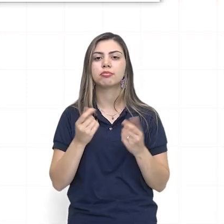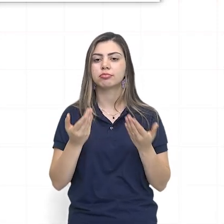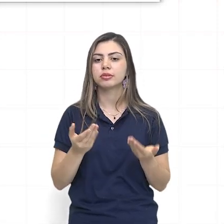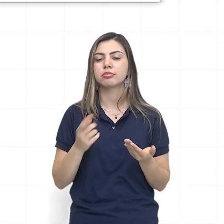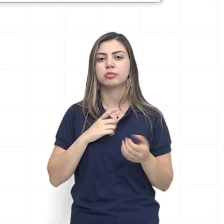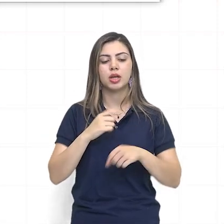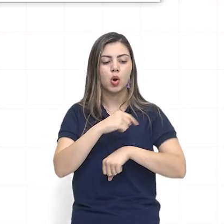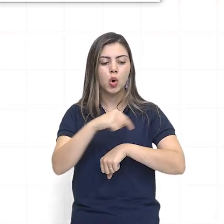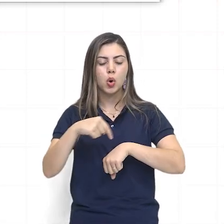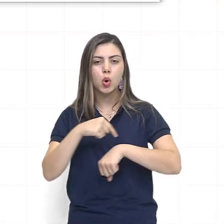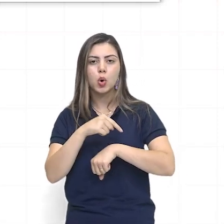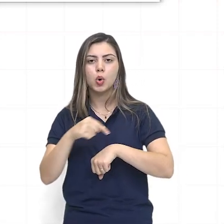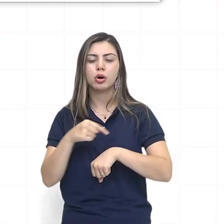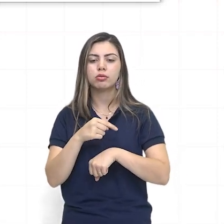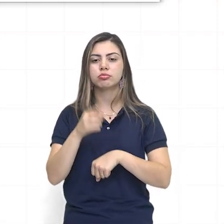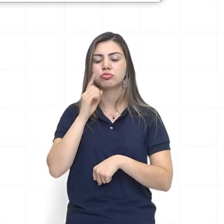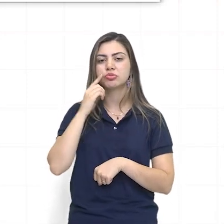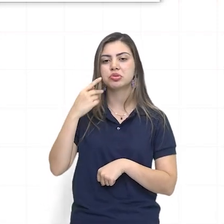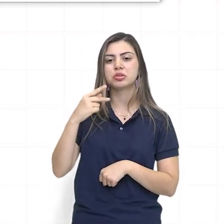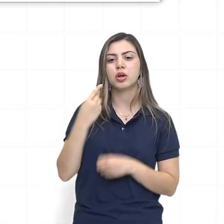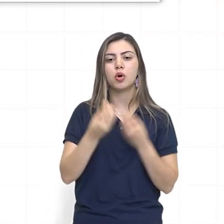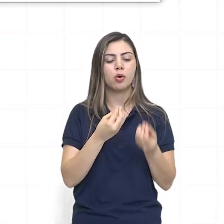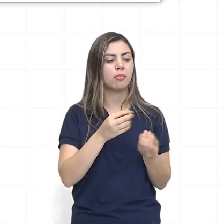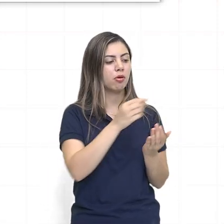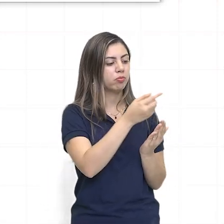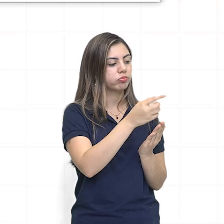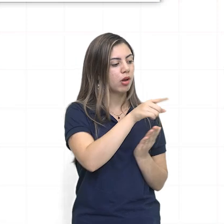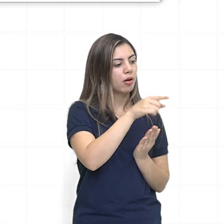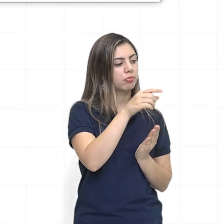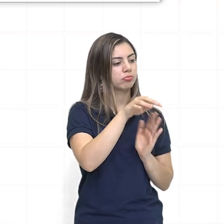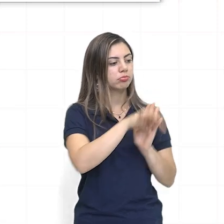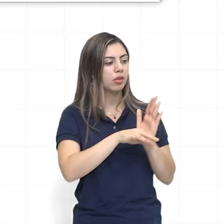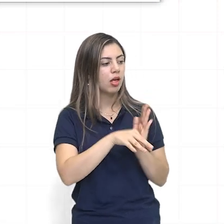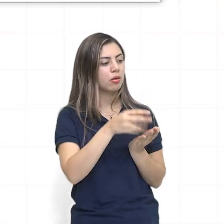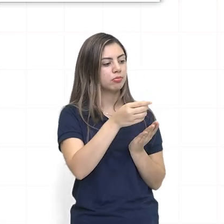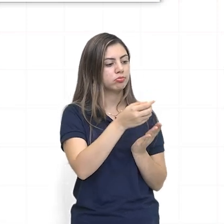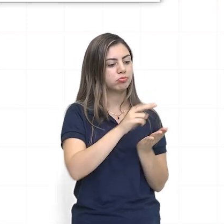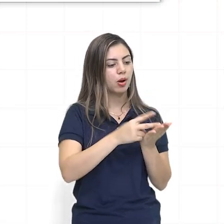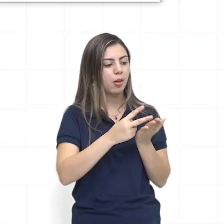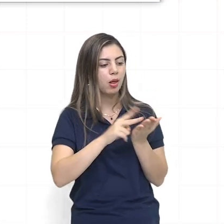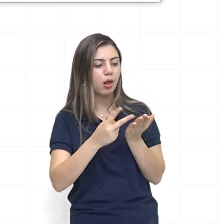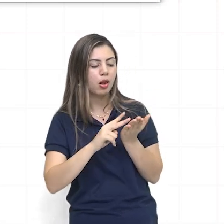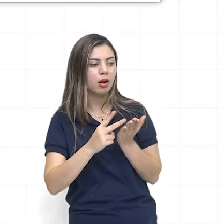boa parcela para fazer exatamente essas traduções. E, claro, então, né,